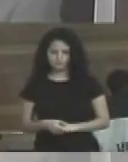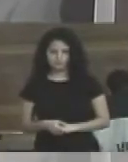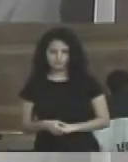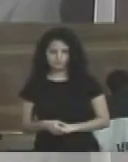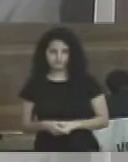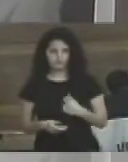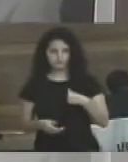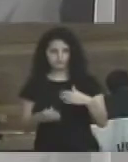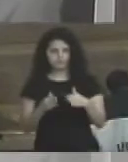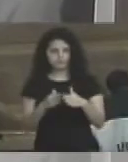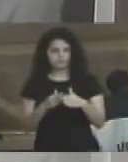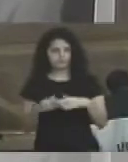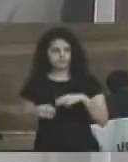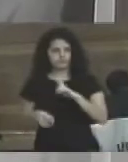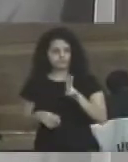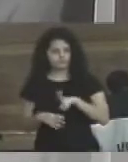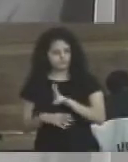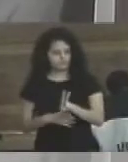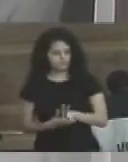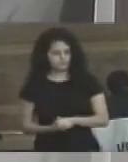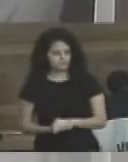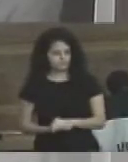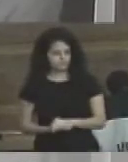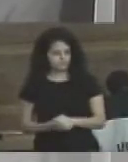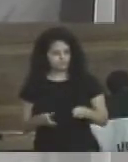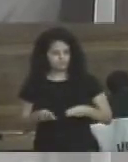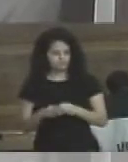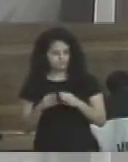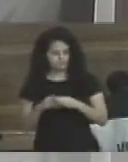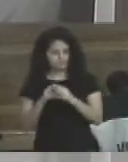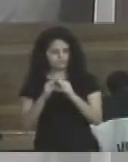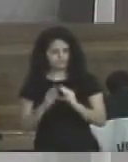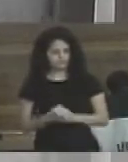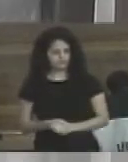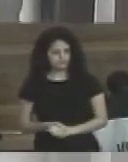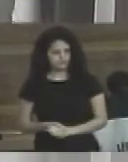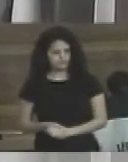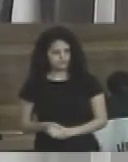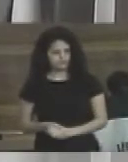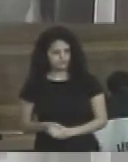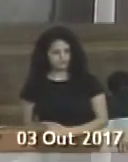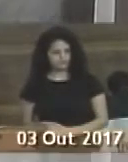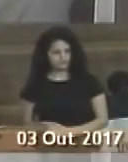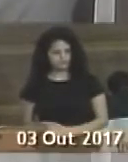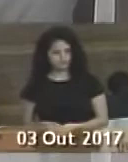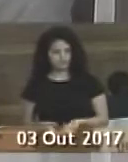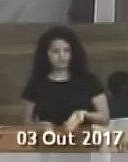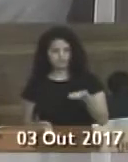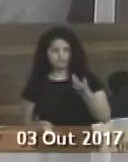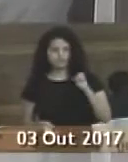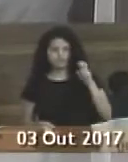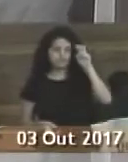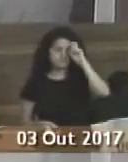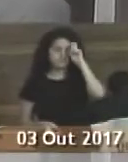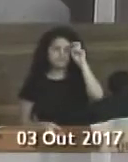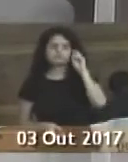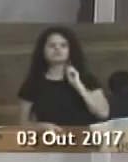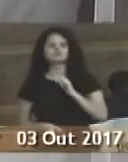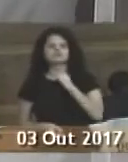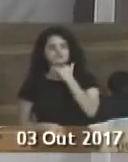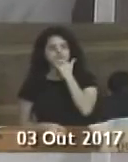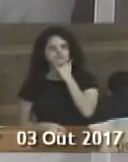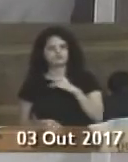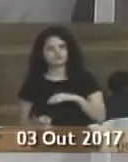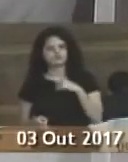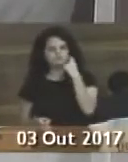aqui fiscalização, polo de construção naval, situado no terceiro distrito. Isso vai subir na quinta-feira. Obrigado, desculpe a demora, entendeu?